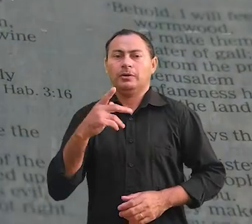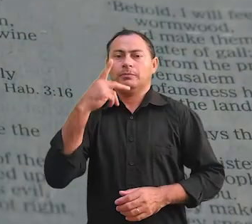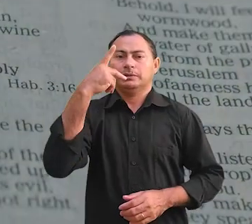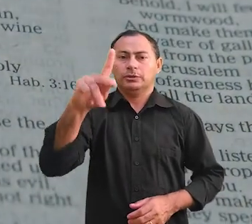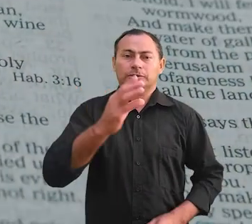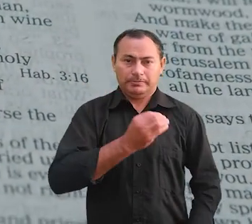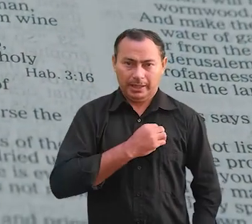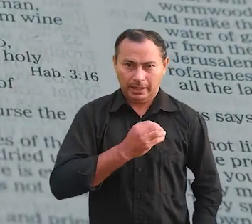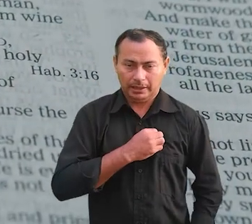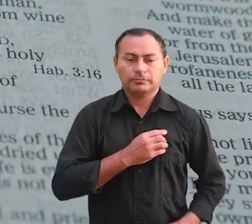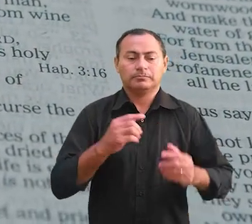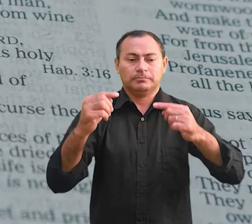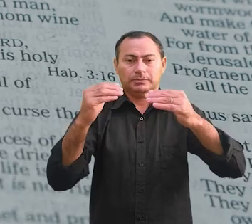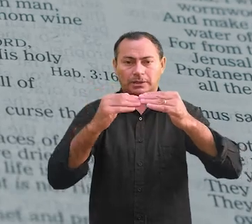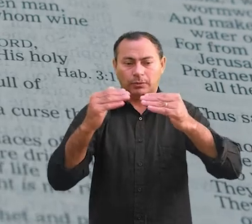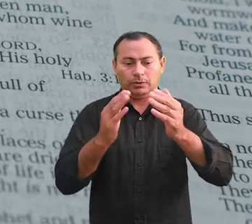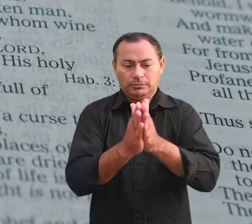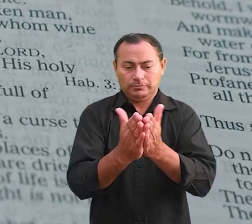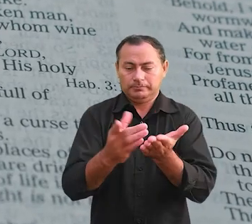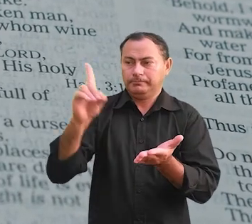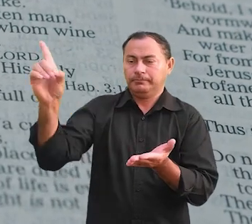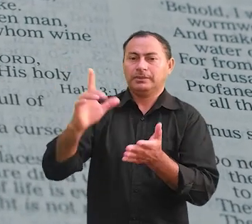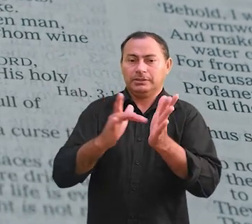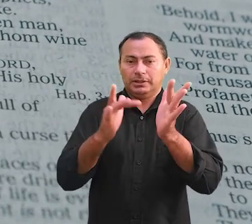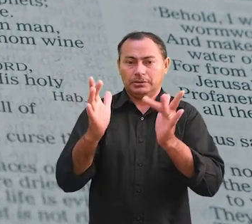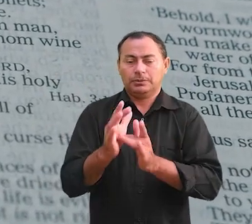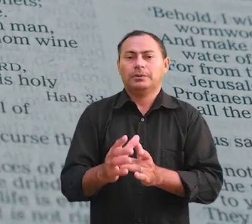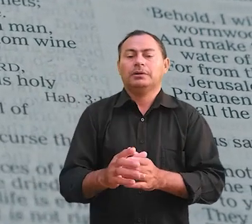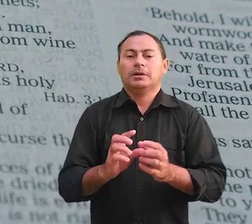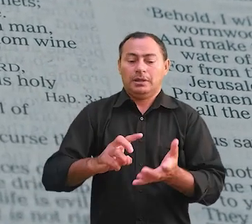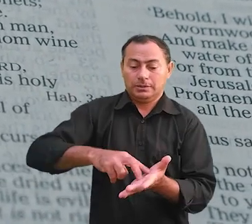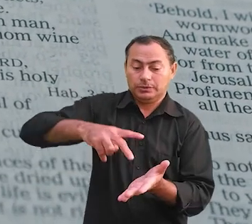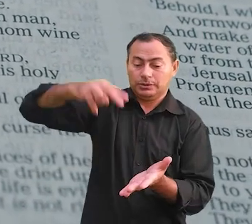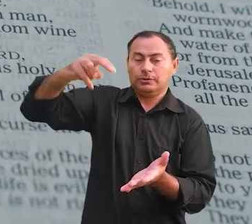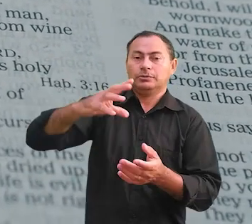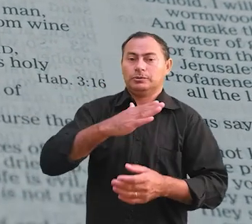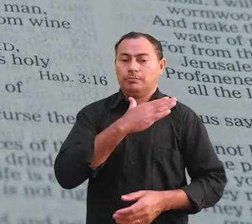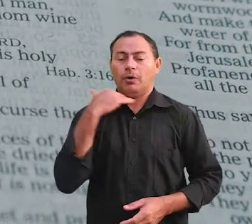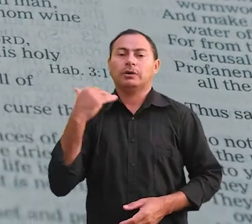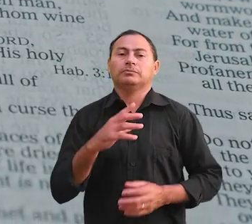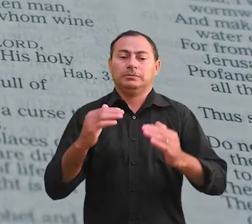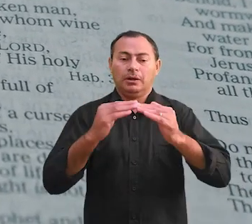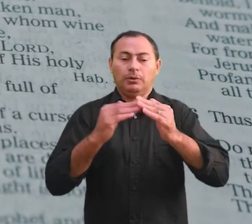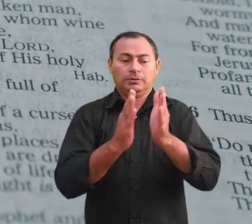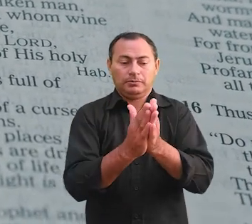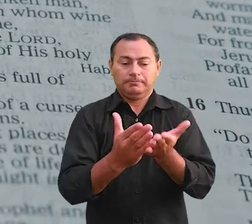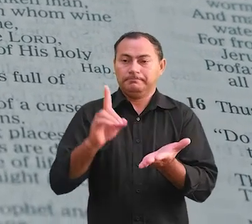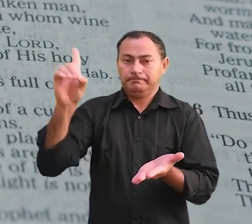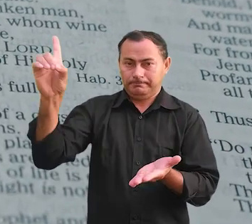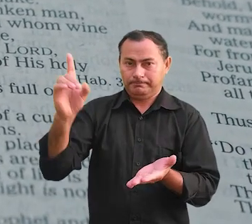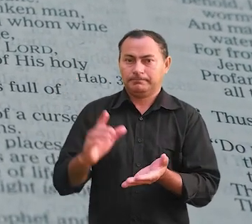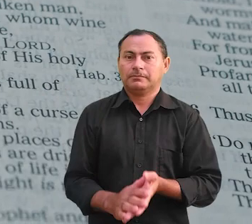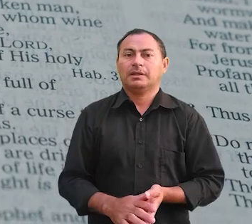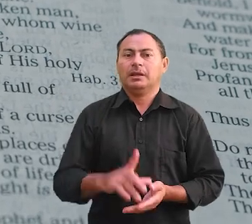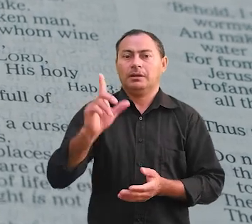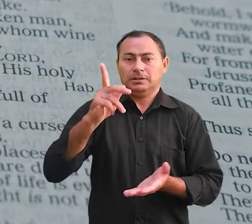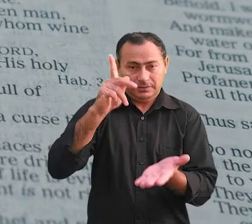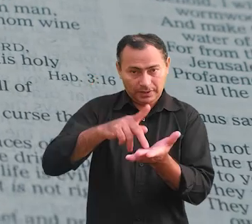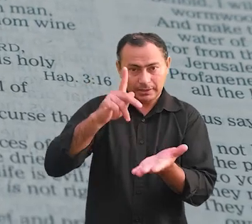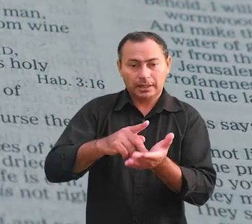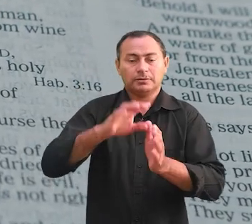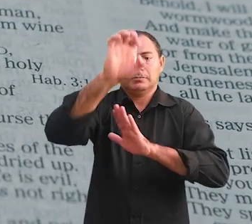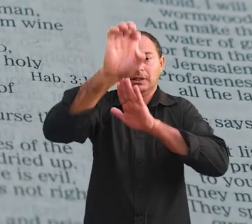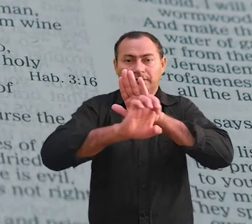Cristo morreu pelos seus pecados de acordo com as escrituras Jesus Cristo Ressuscitou dos mortos e acordo com as escrituras